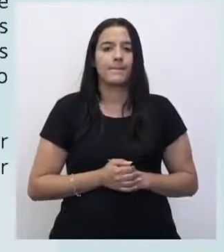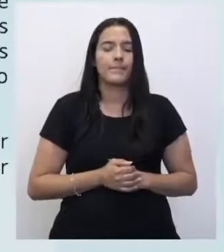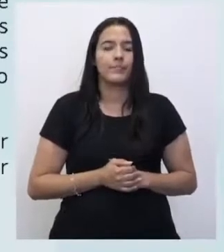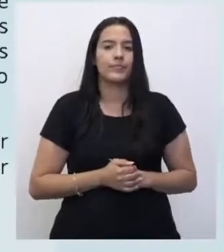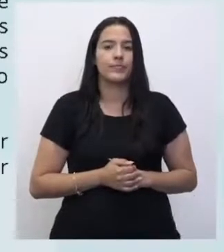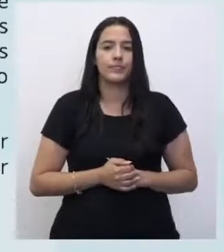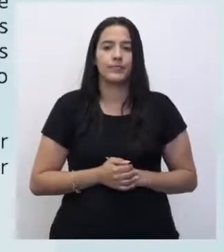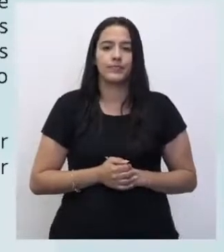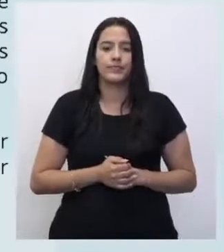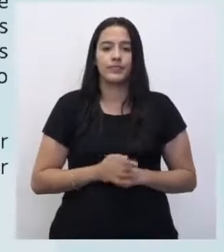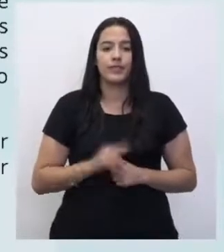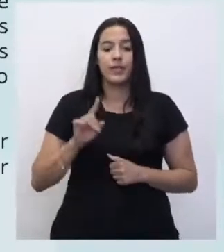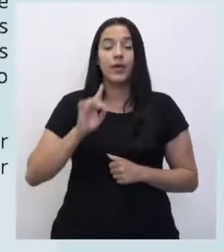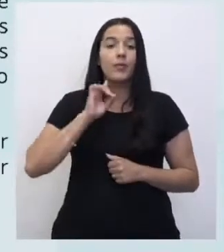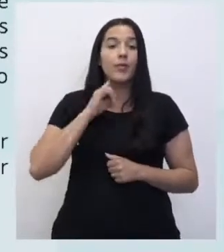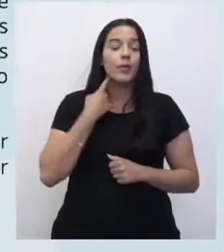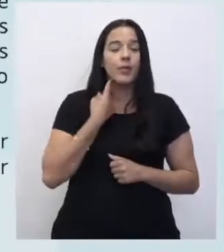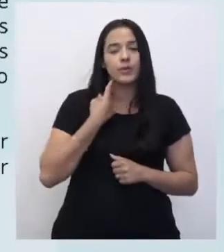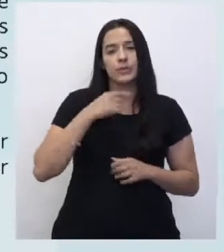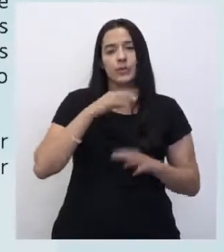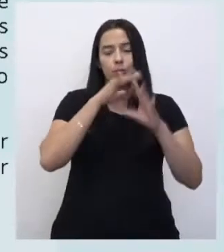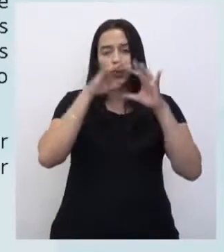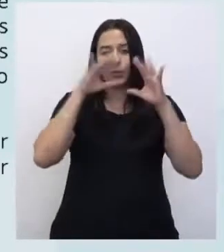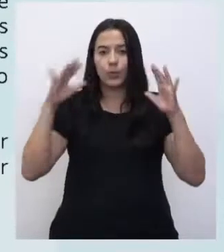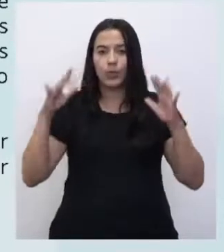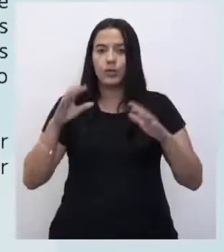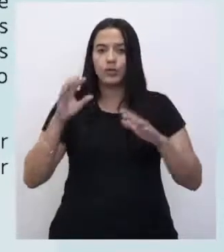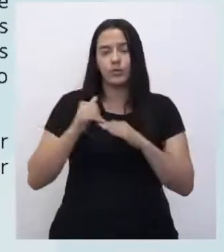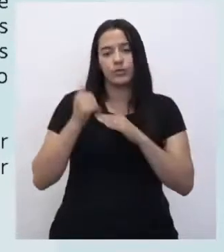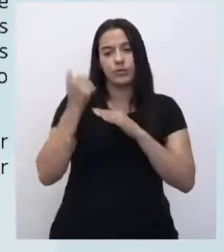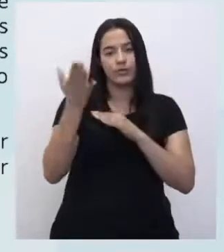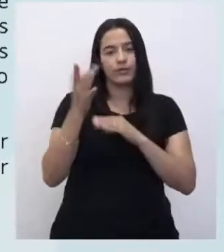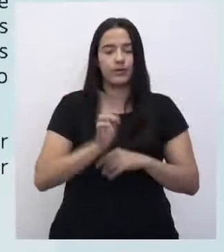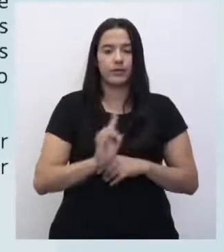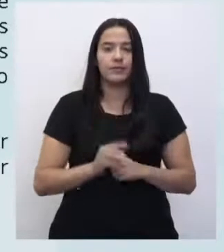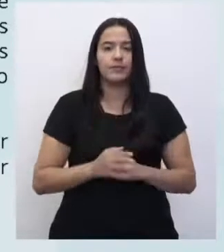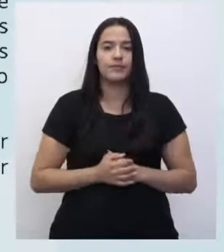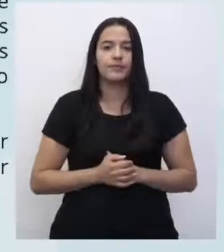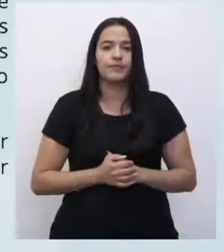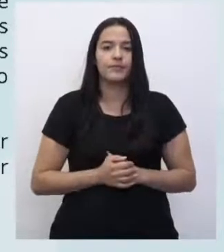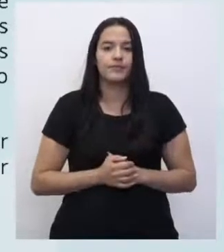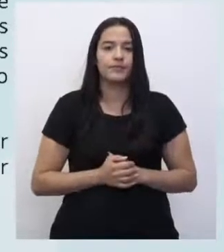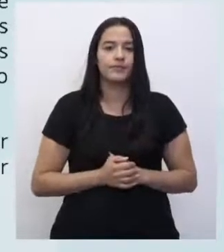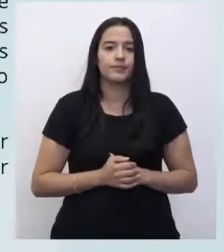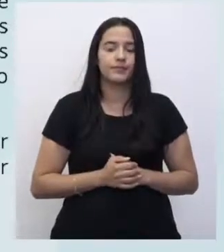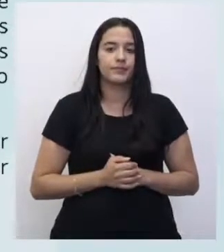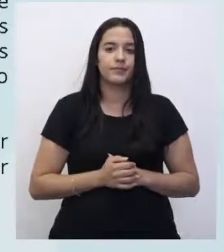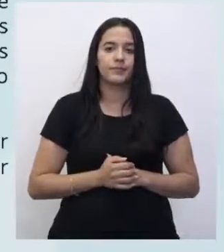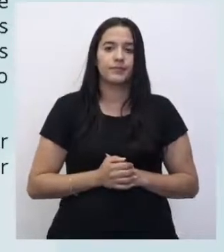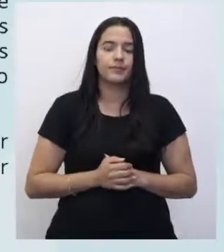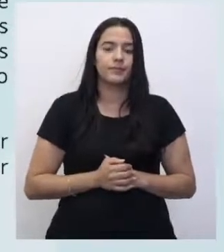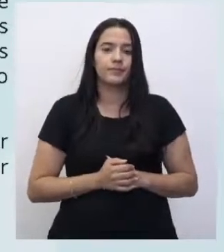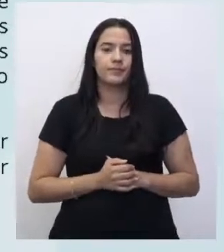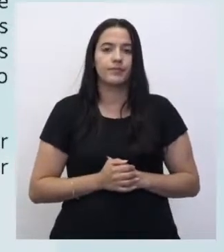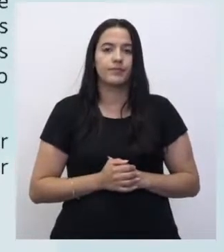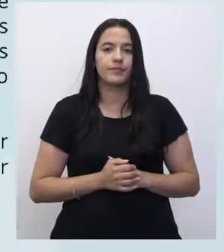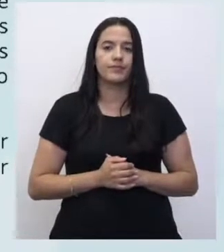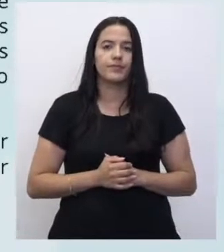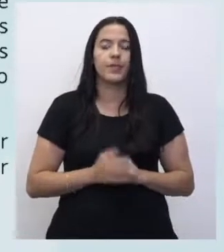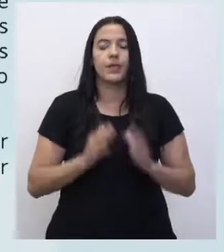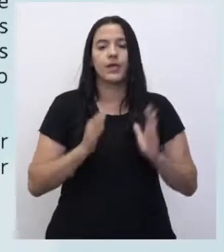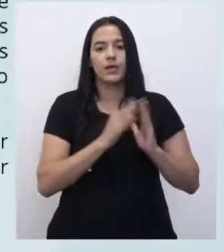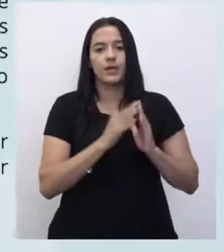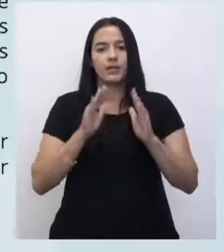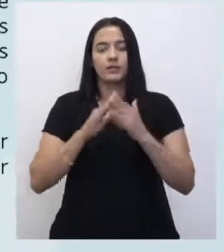outside. A poluição do ar não está apenas do lado de fora. Homes, schools and buildings can also have air pollution.